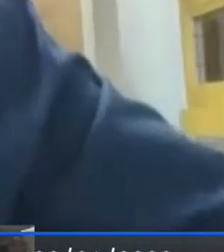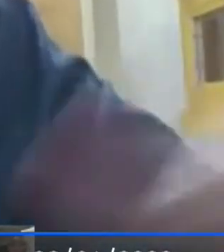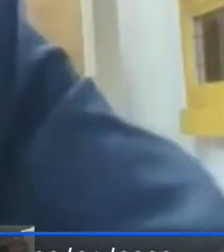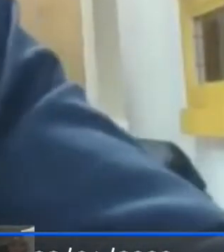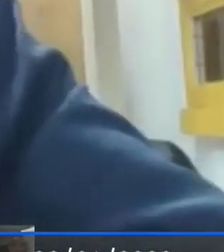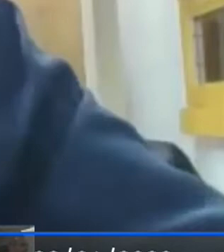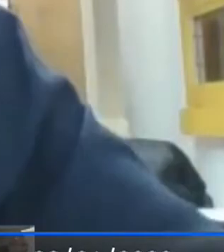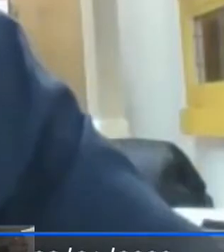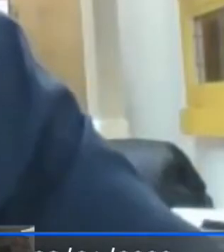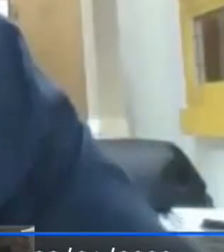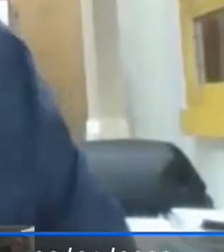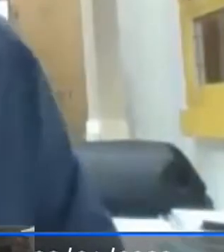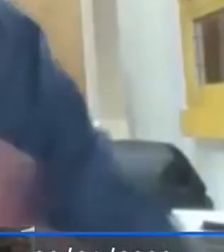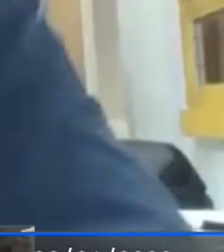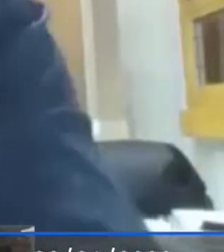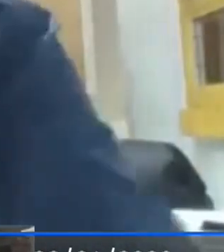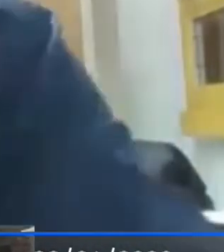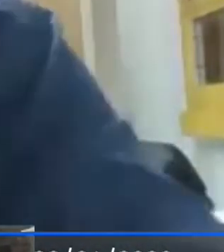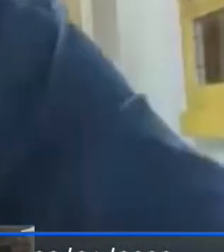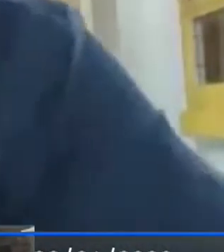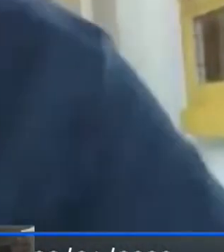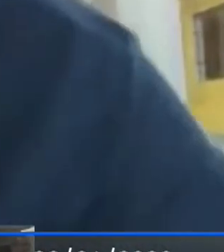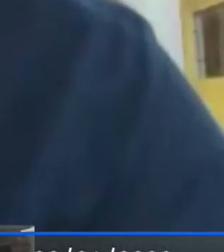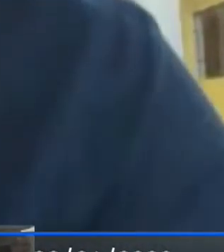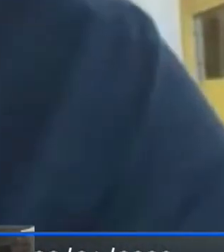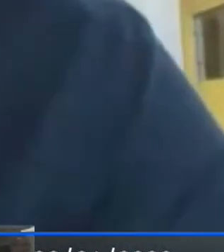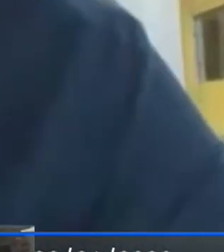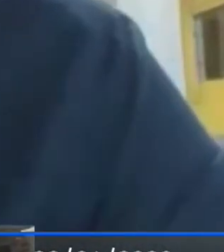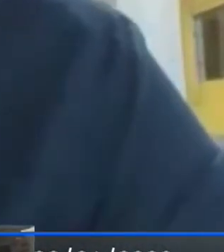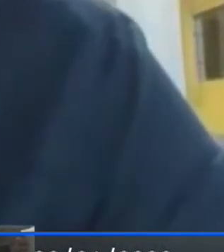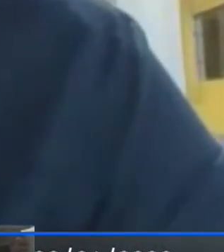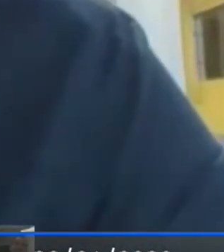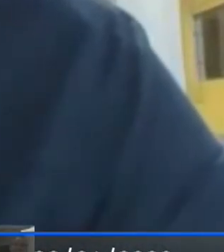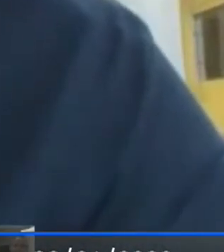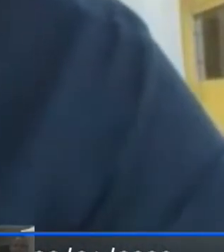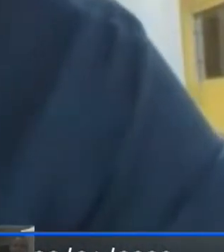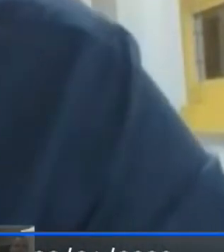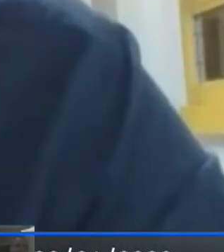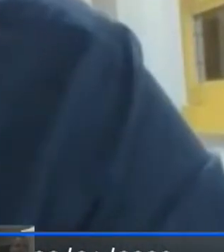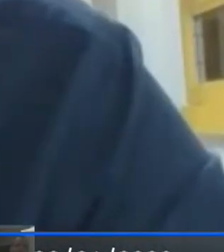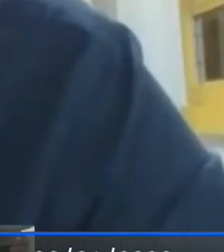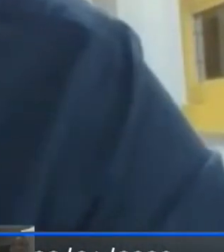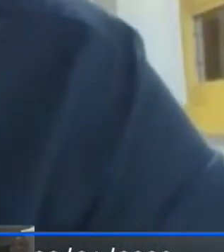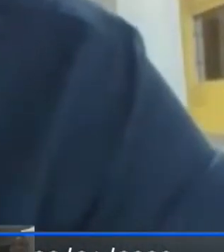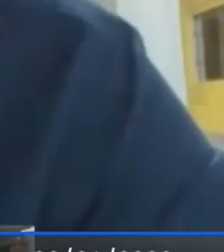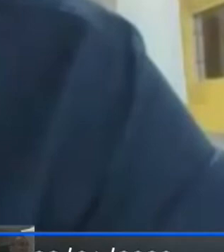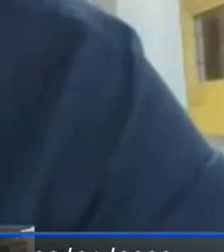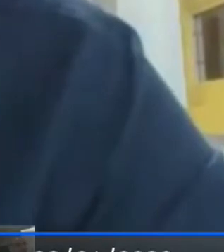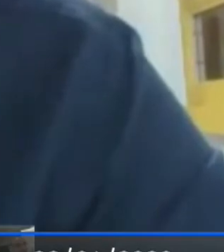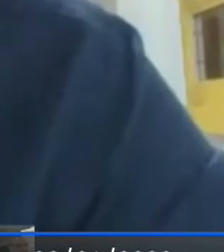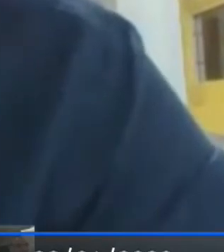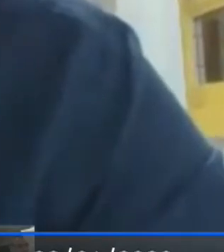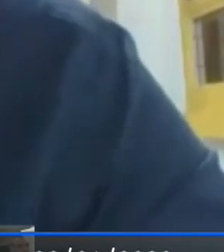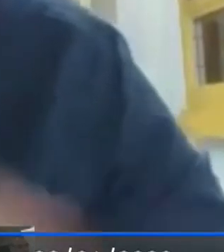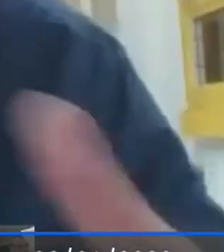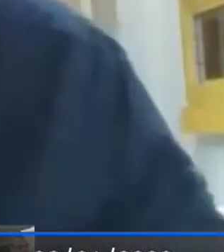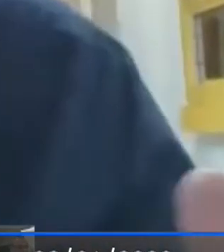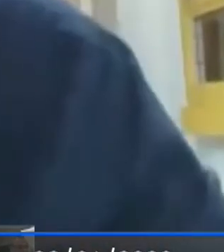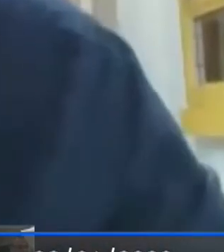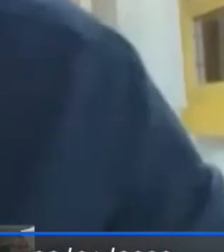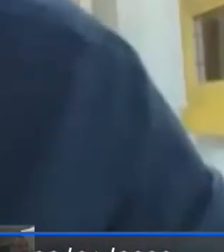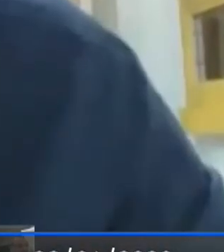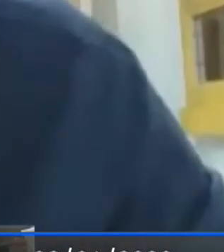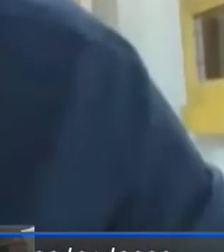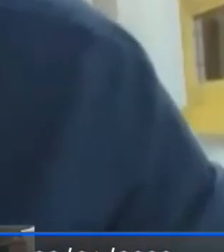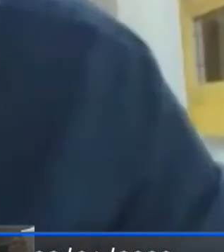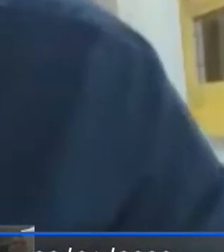toda a higienização que todo mundo já falou, e no final de semana vendo pessoas caminhando sem máscaras e passeando sem máscara. Sim, mas e aí, como é